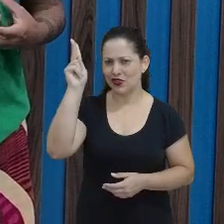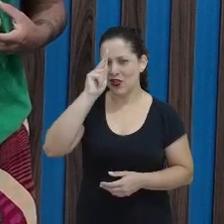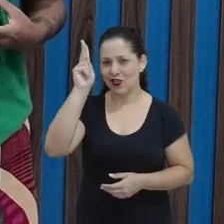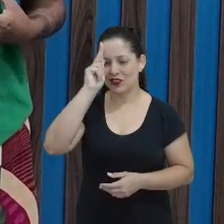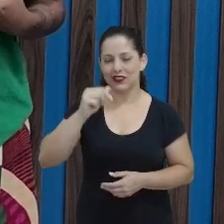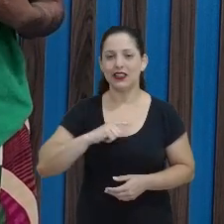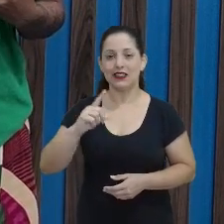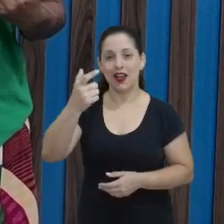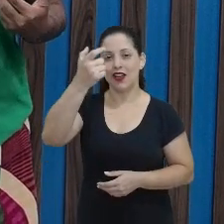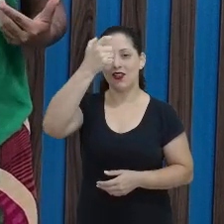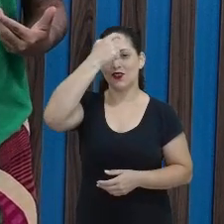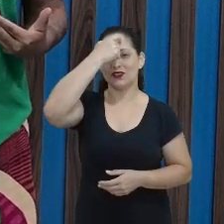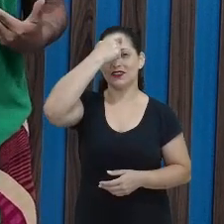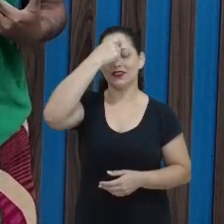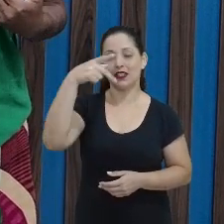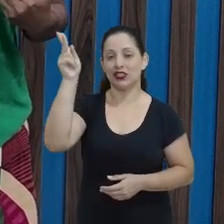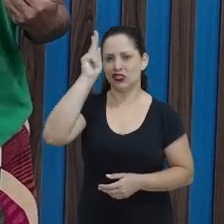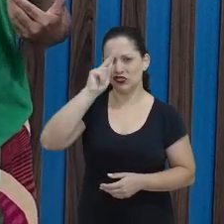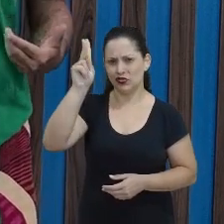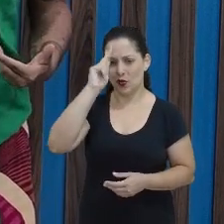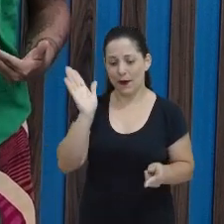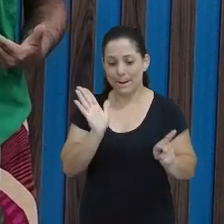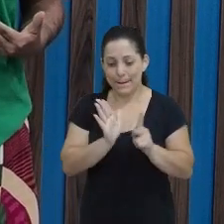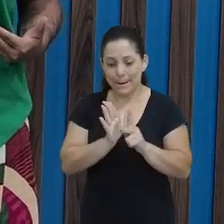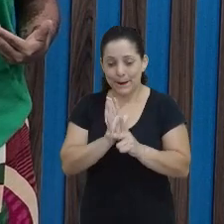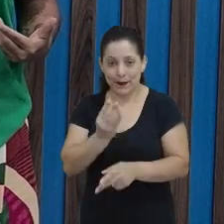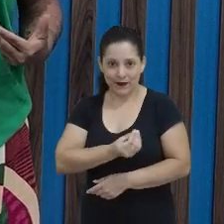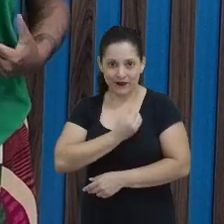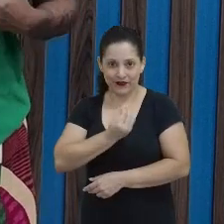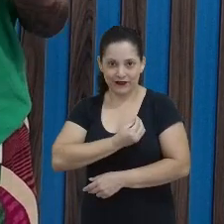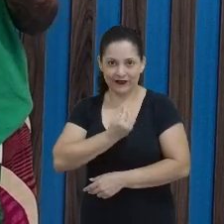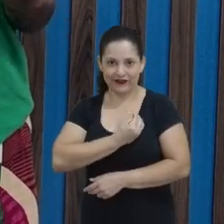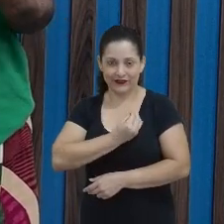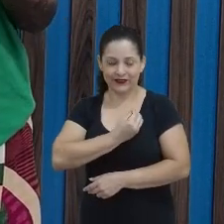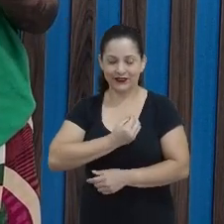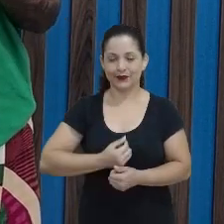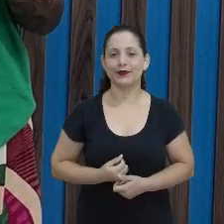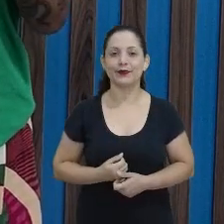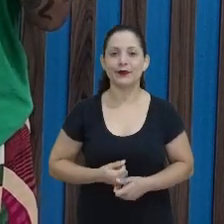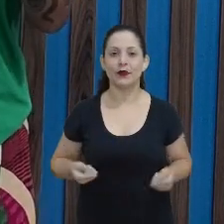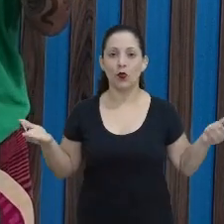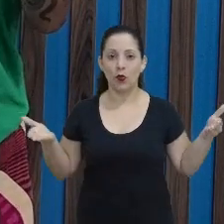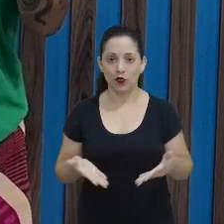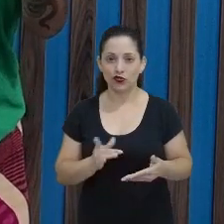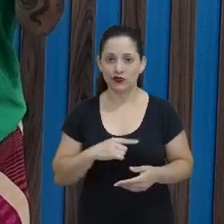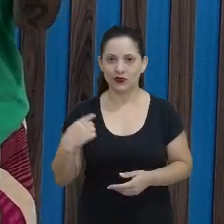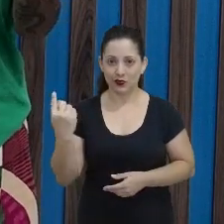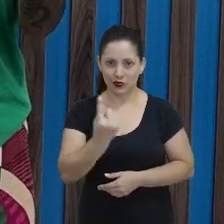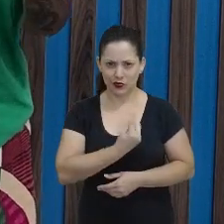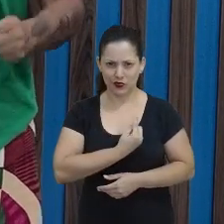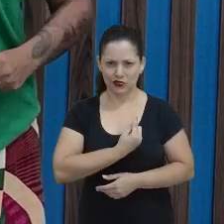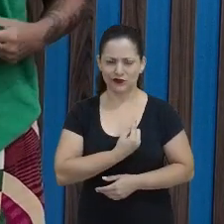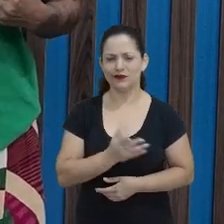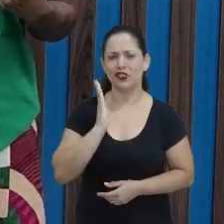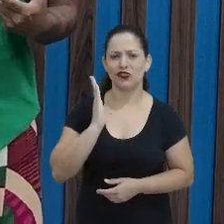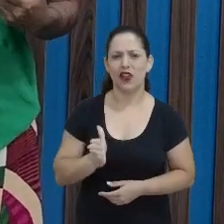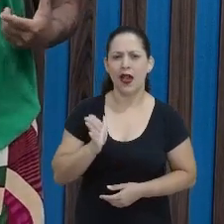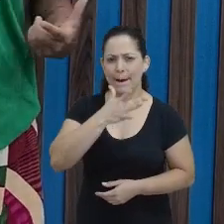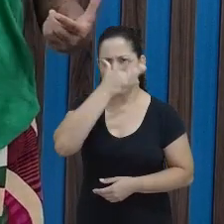essa consciência de que a história ela faz parte da vida e do dia a dia. E se hoje nós, que temos um pouquinho mais de idade,